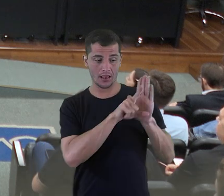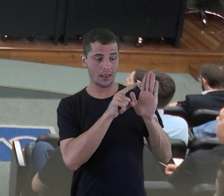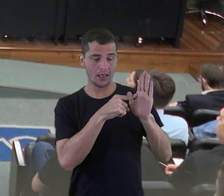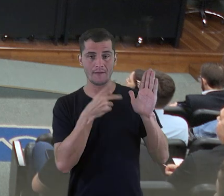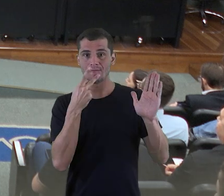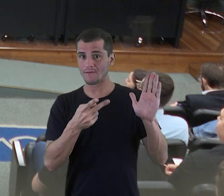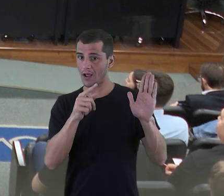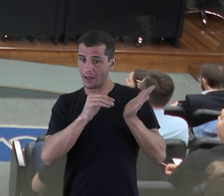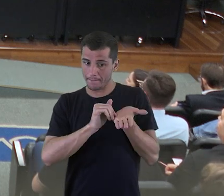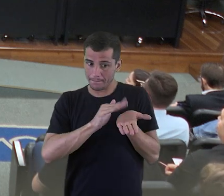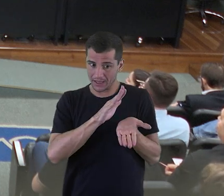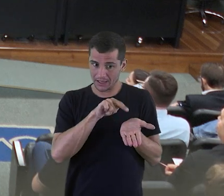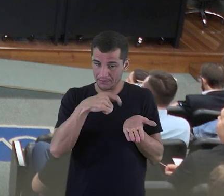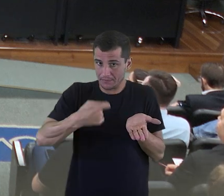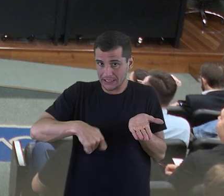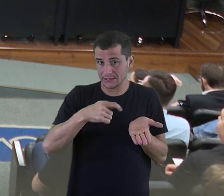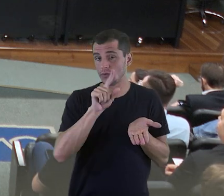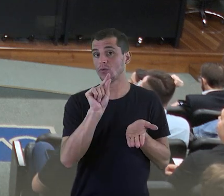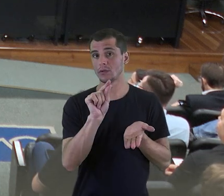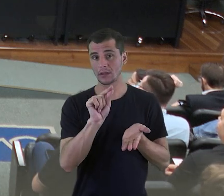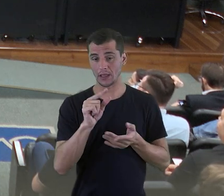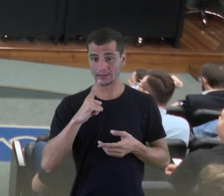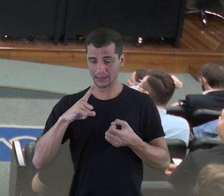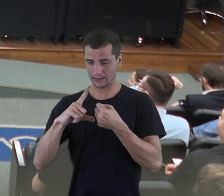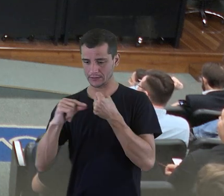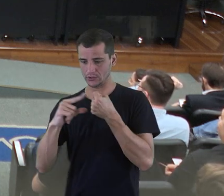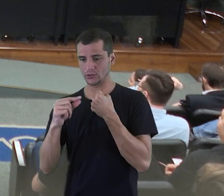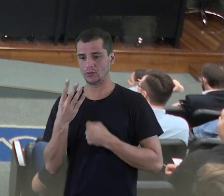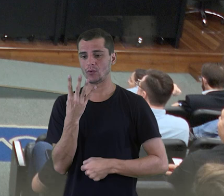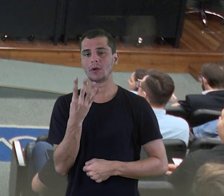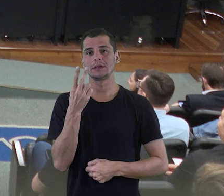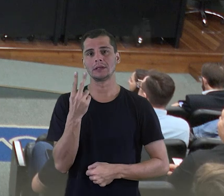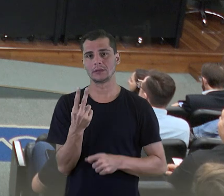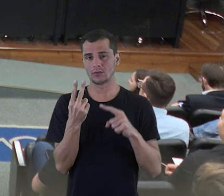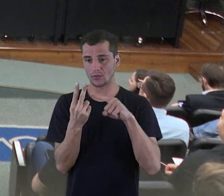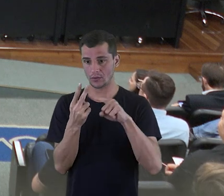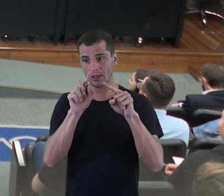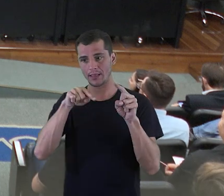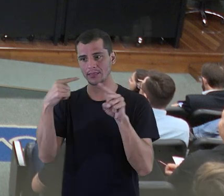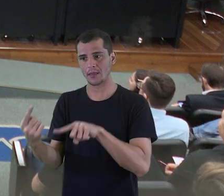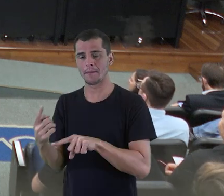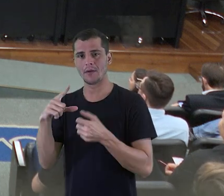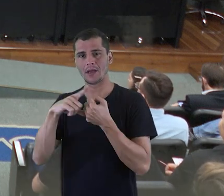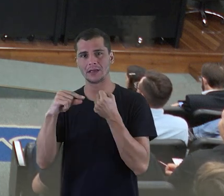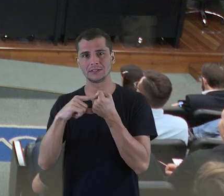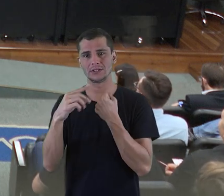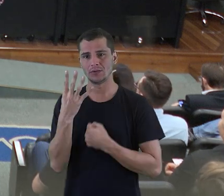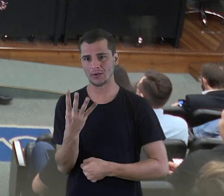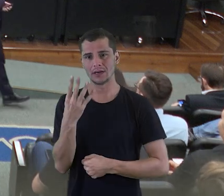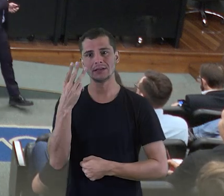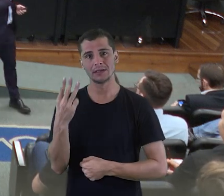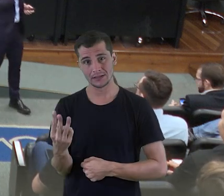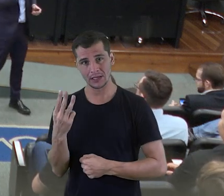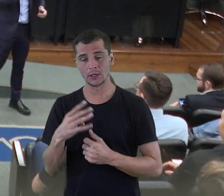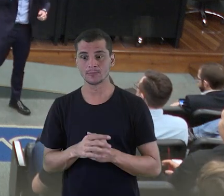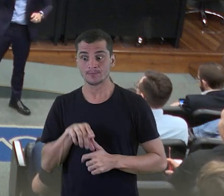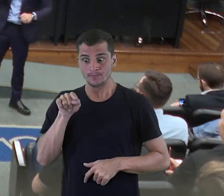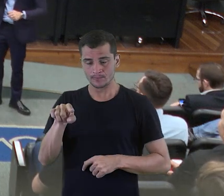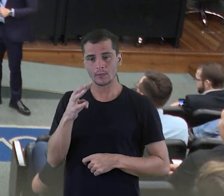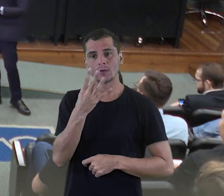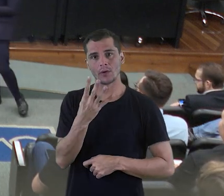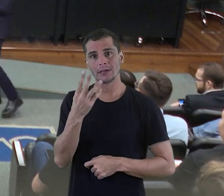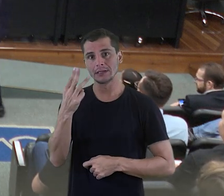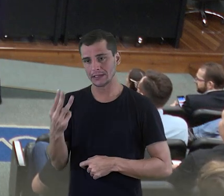e no artigo 43 tecnicamente é uma informação importante a lei não pulou